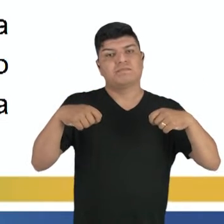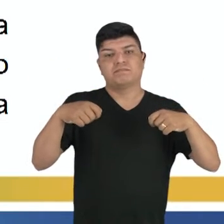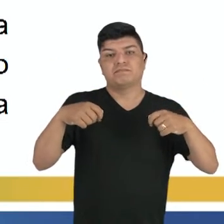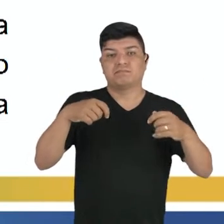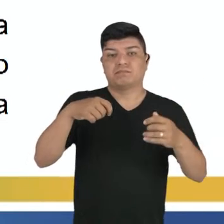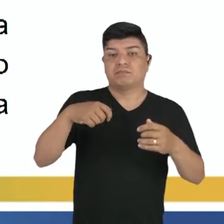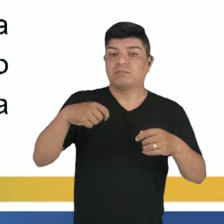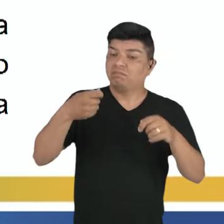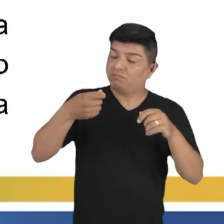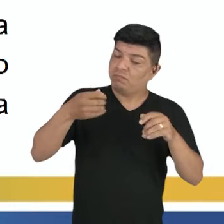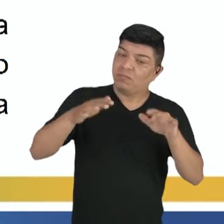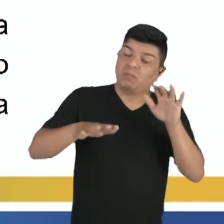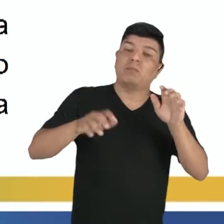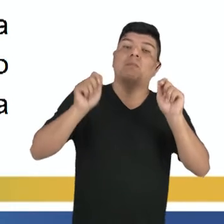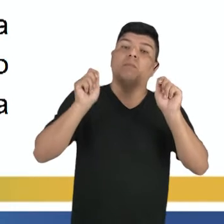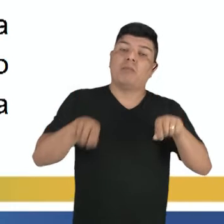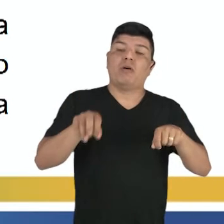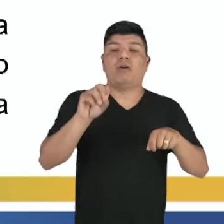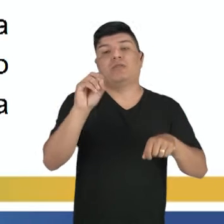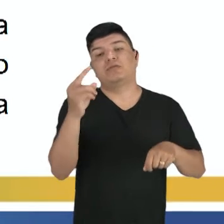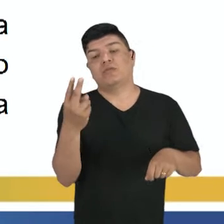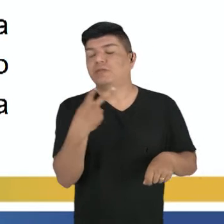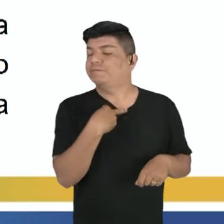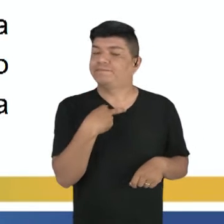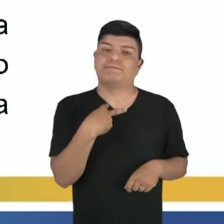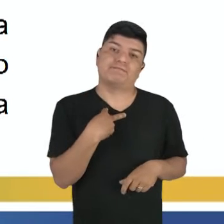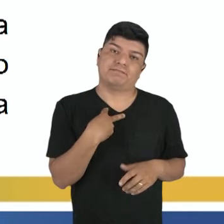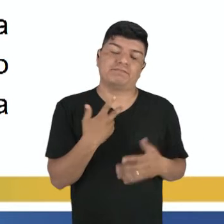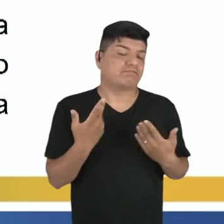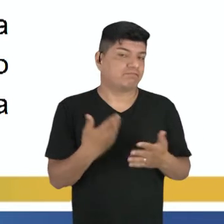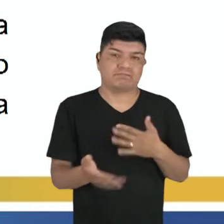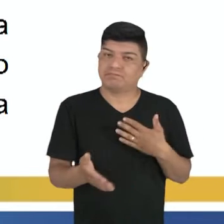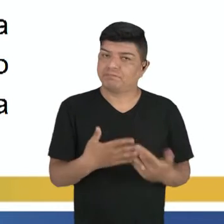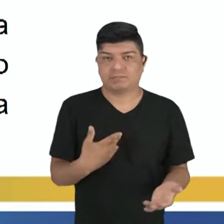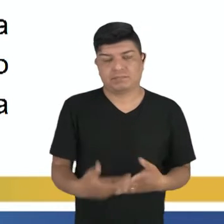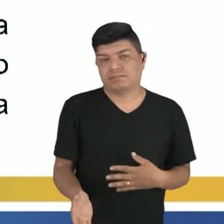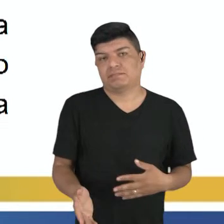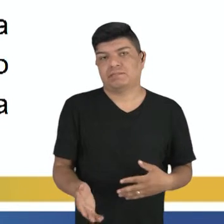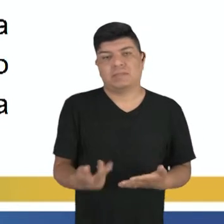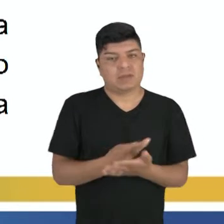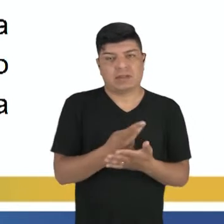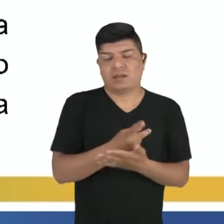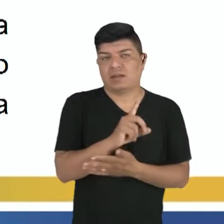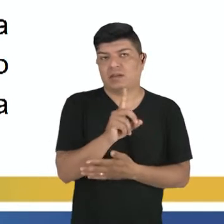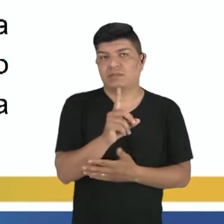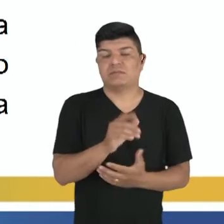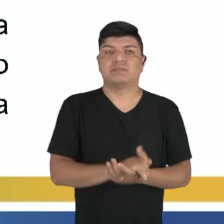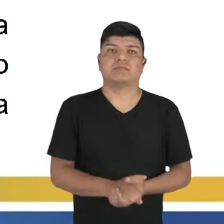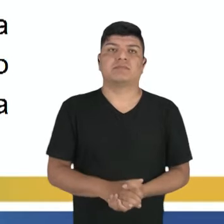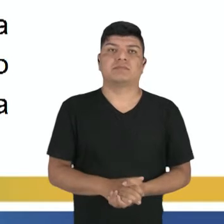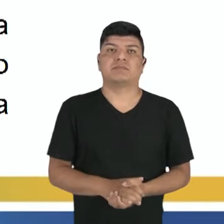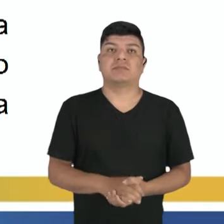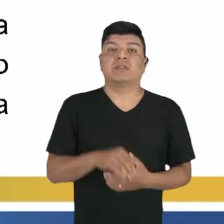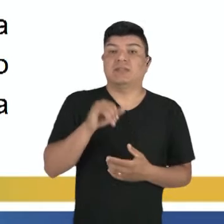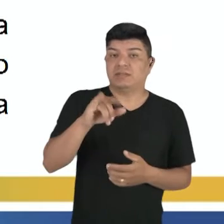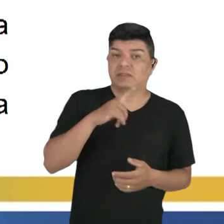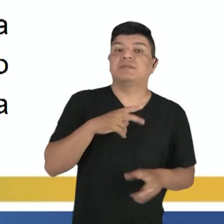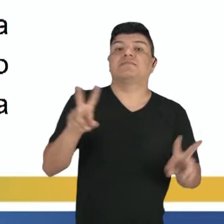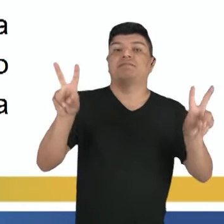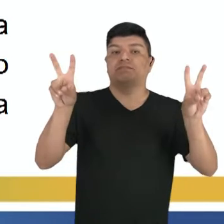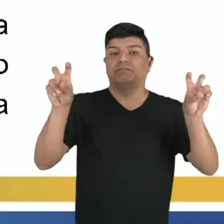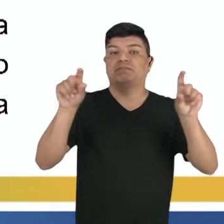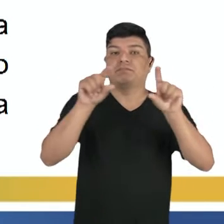é obrigatório. Ou seja, você pode colocar ou não. Se você coloca, essa linha